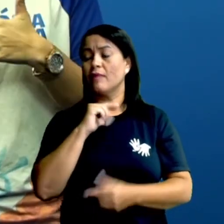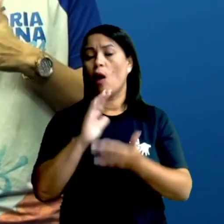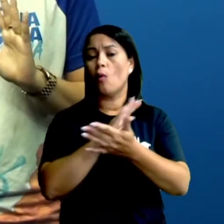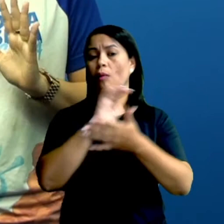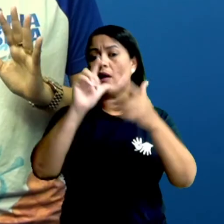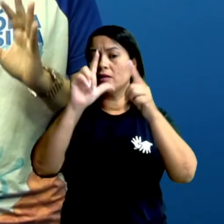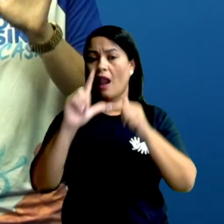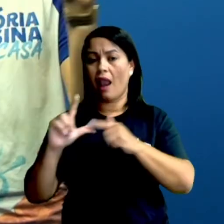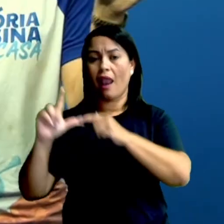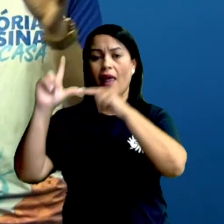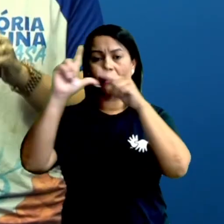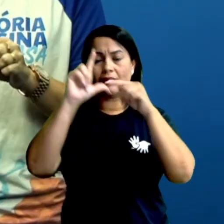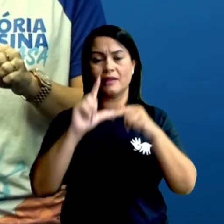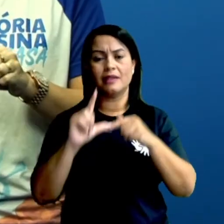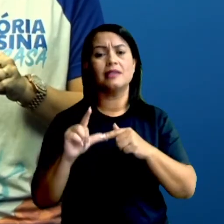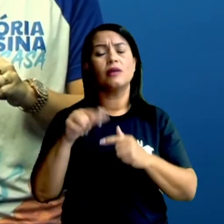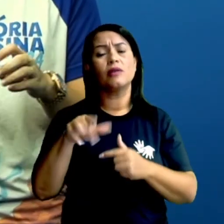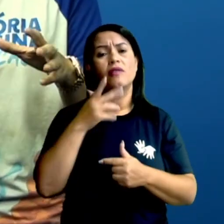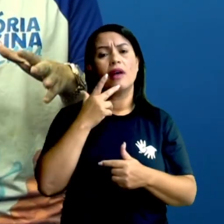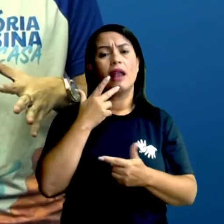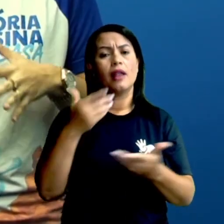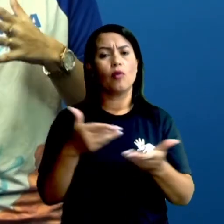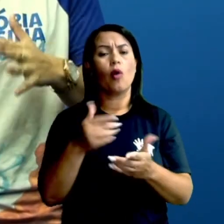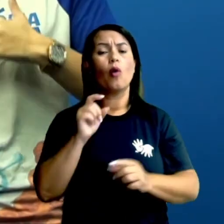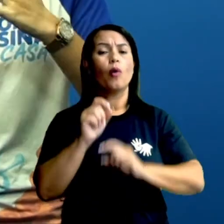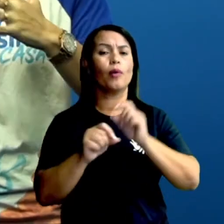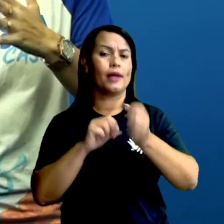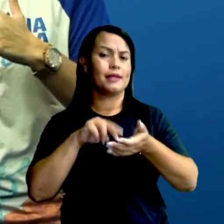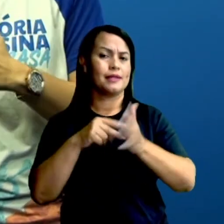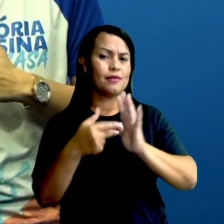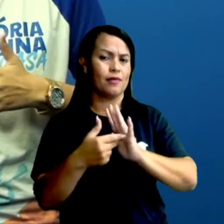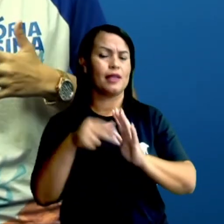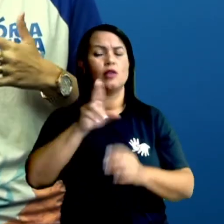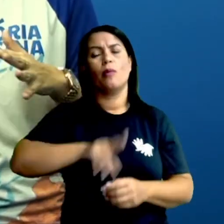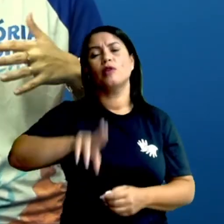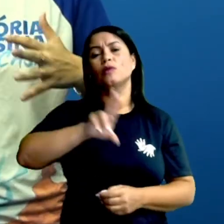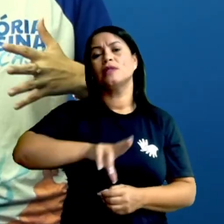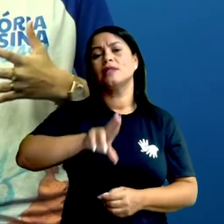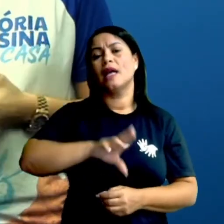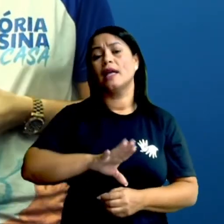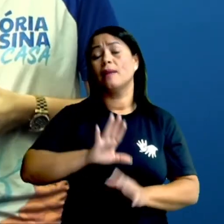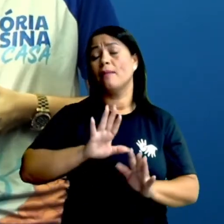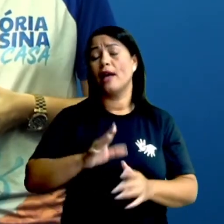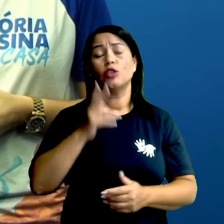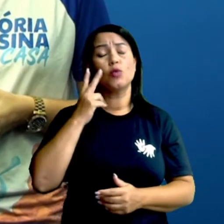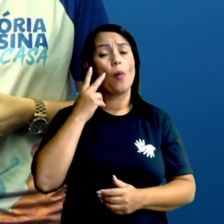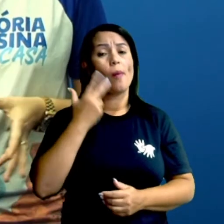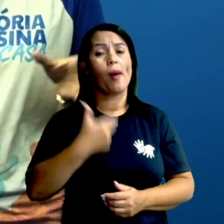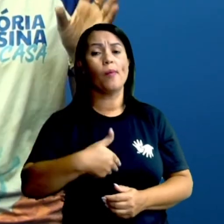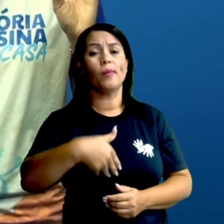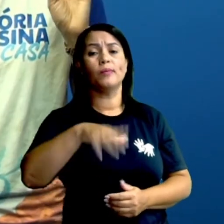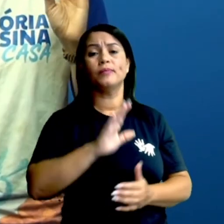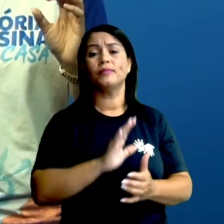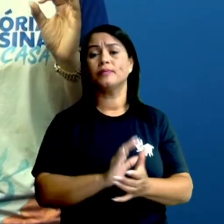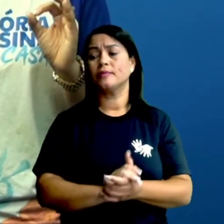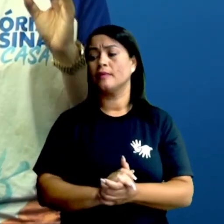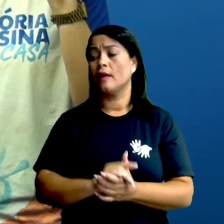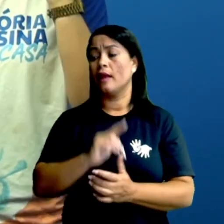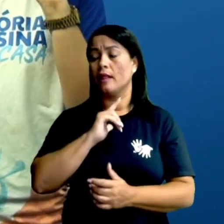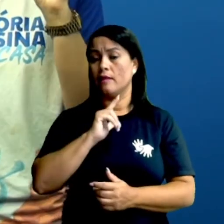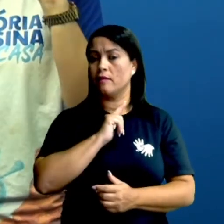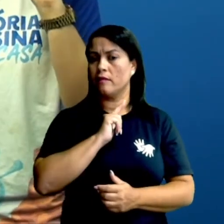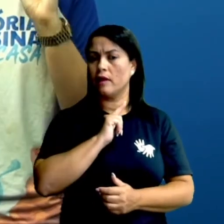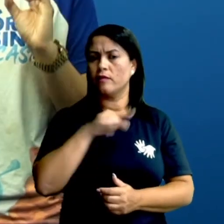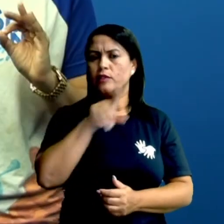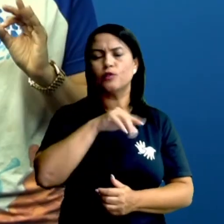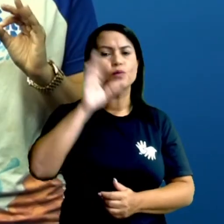E outras por diante. Essas que eu citei aqui são as que são mais utilizadas, tá? Mais comum, ok? Então, aí, ó, quem